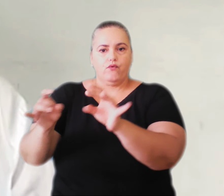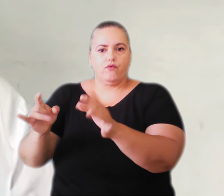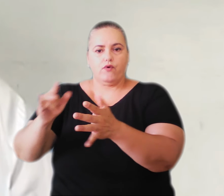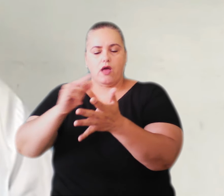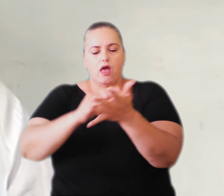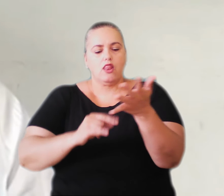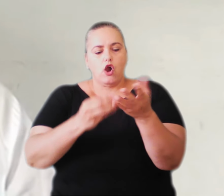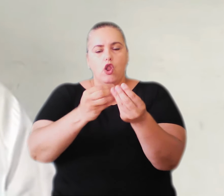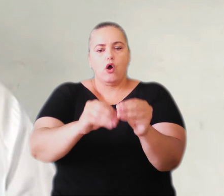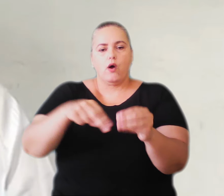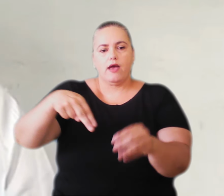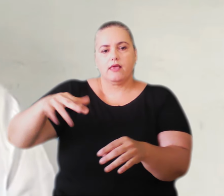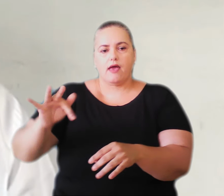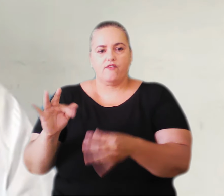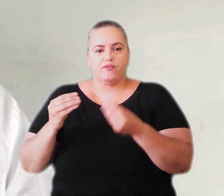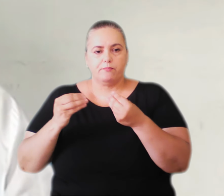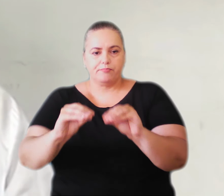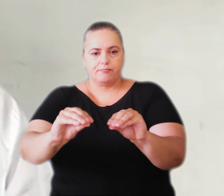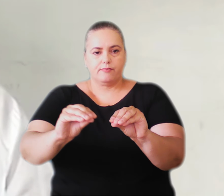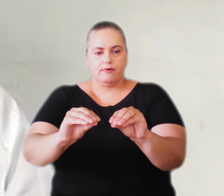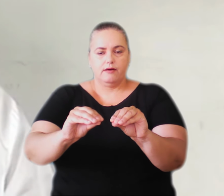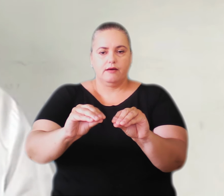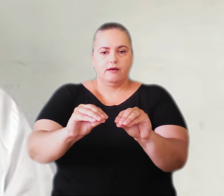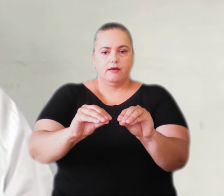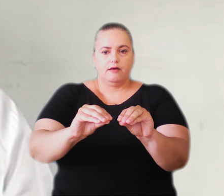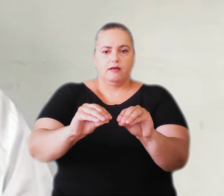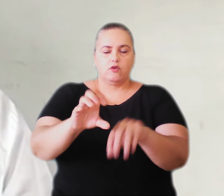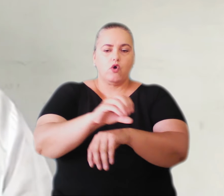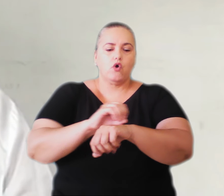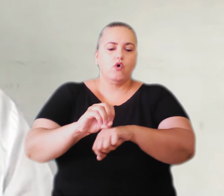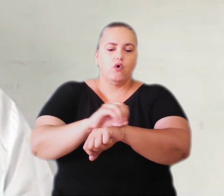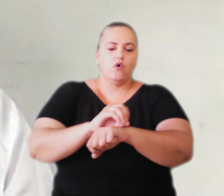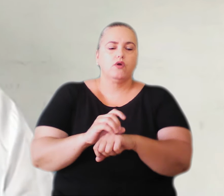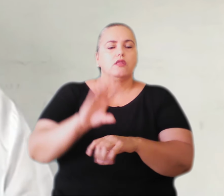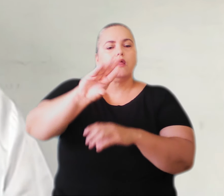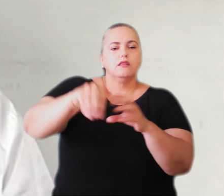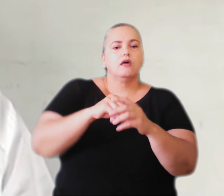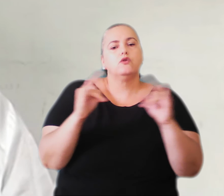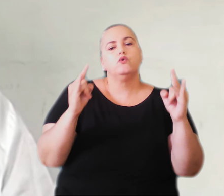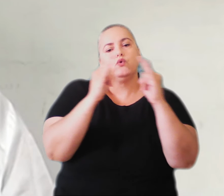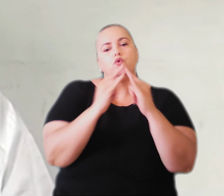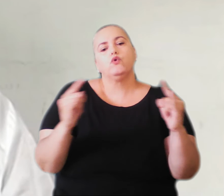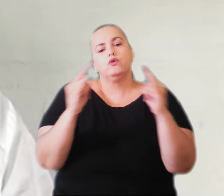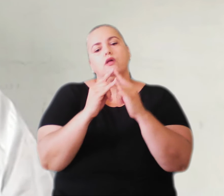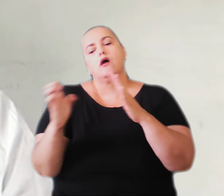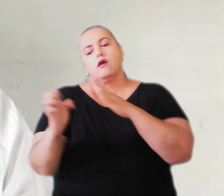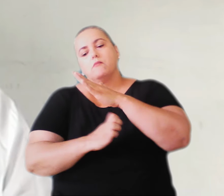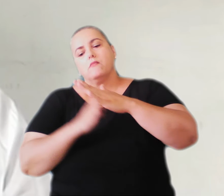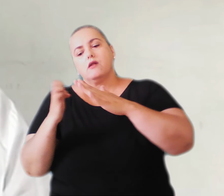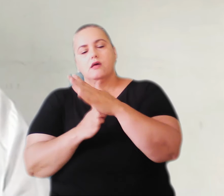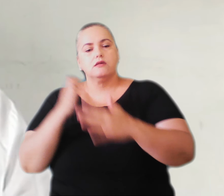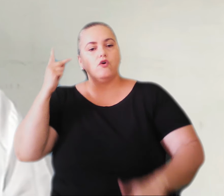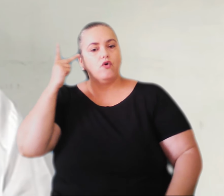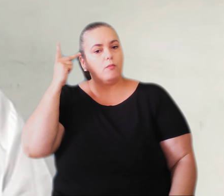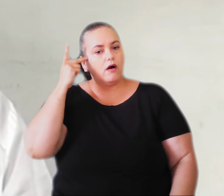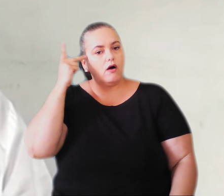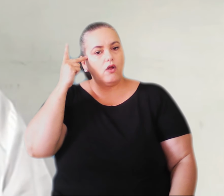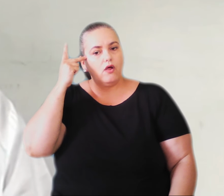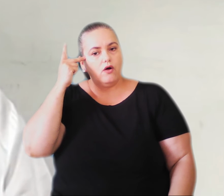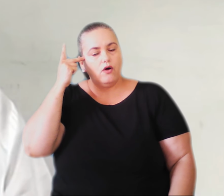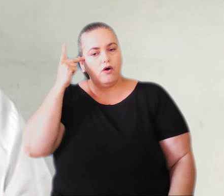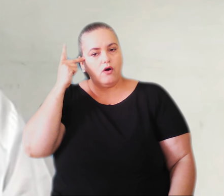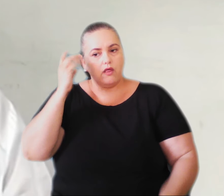fiscais tiradas. Então, discos de ouro que constam na associação lá das gravadoras de São Paulo. E isso aí dava